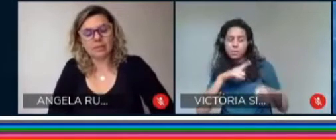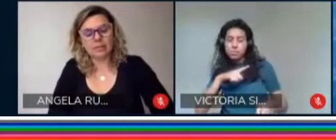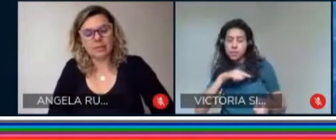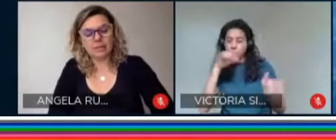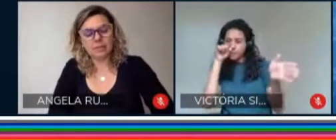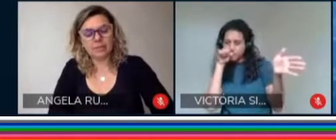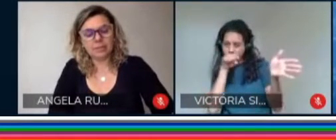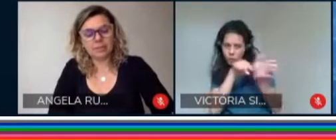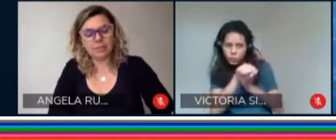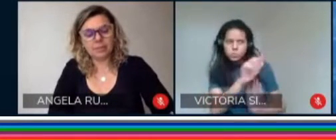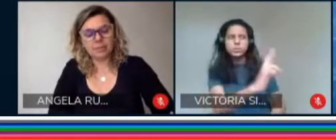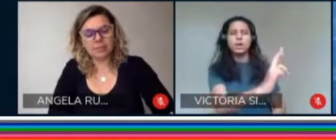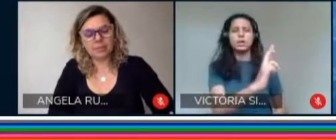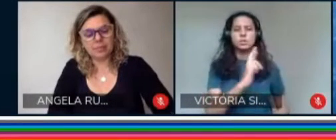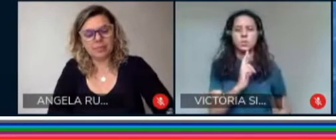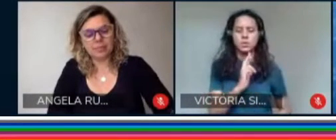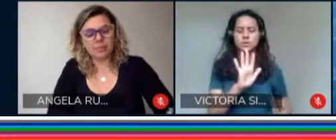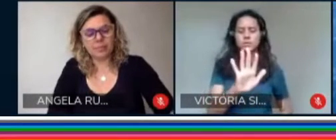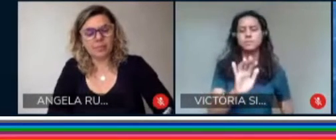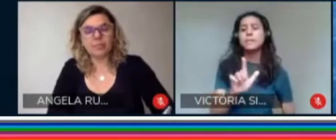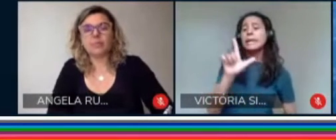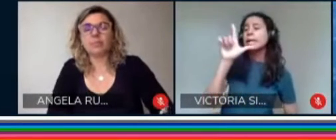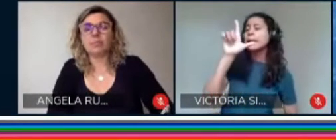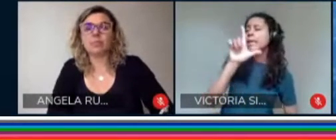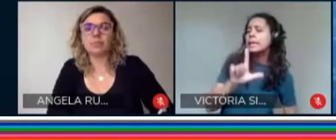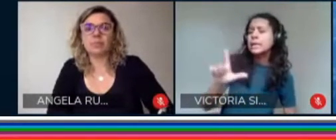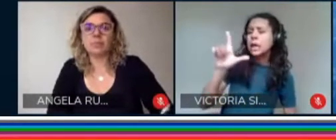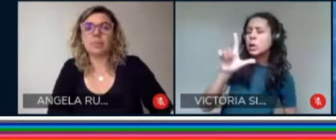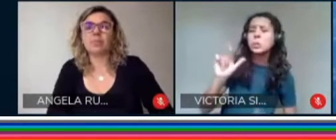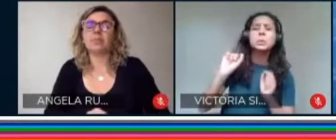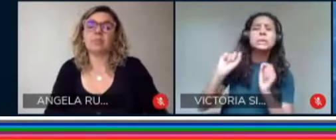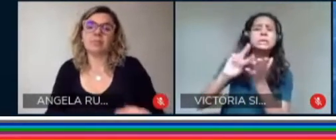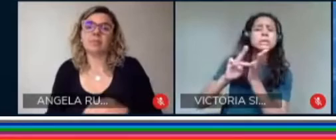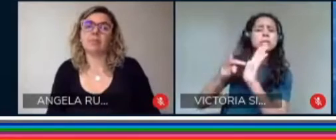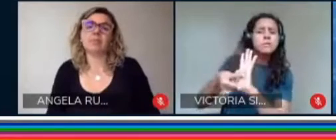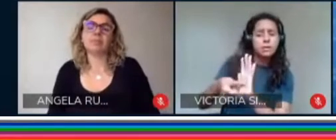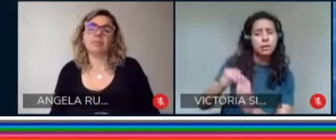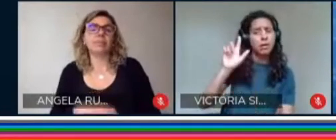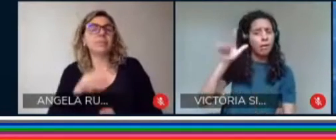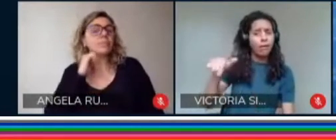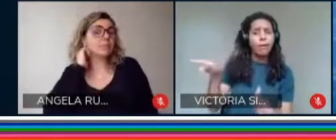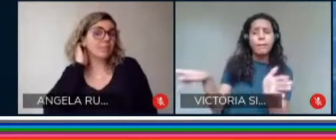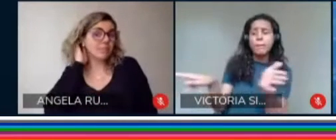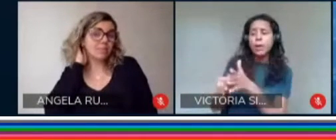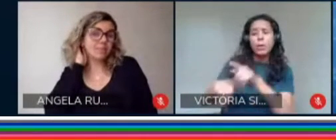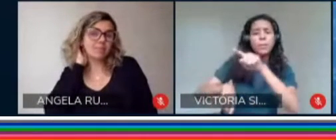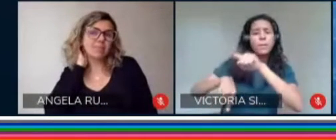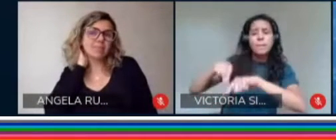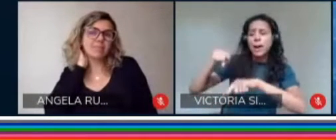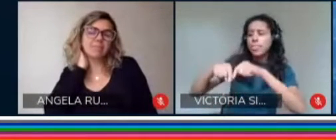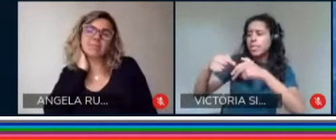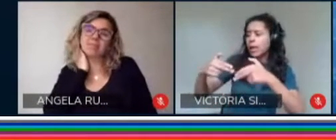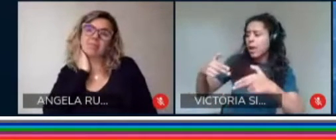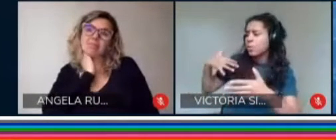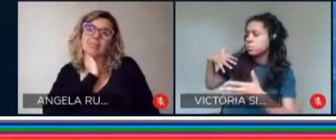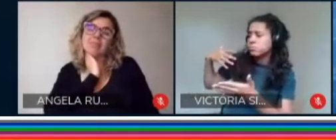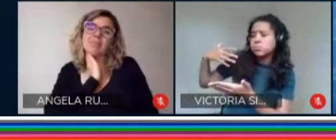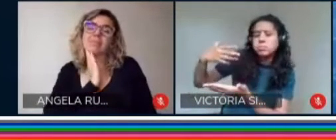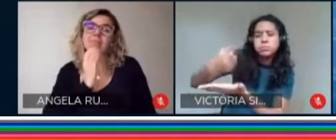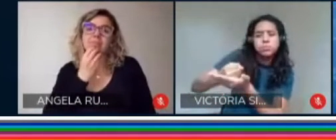específica. Por literatura, a gente pode descrever todo o material relevante que é escrito sobre um